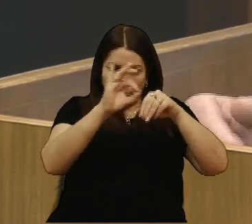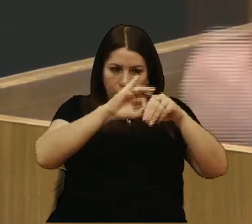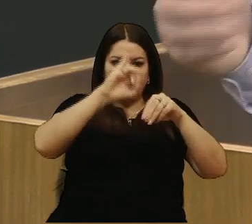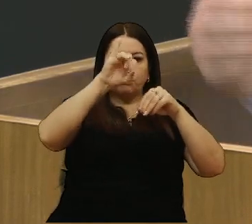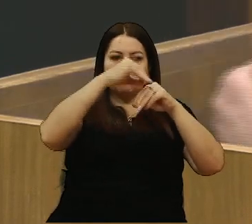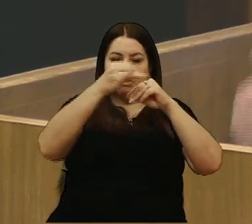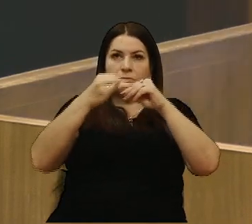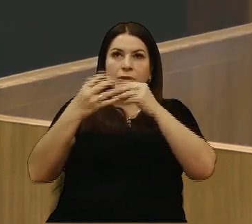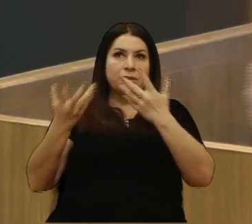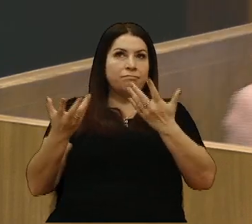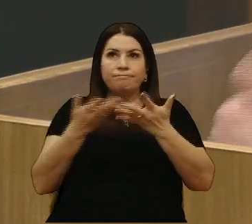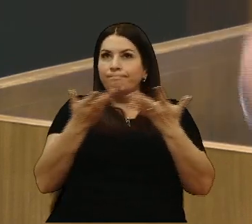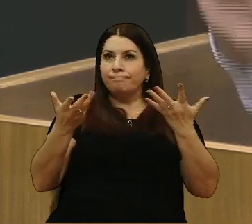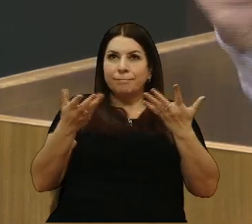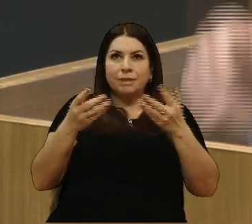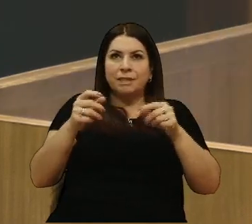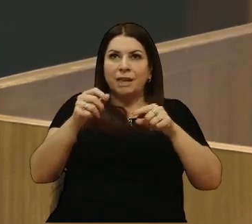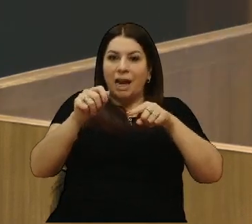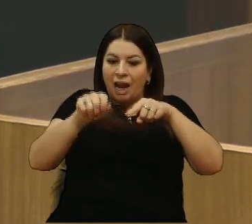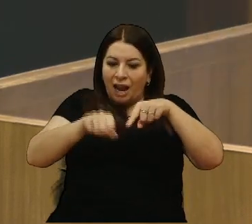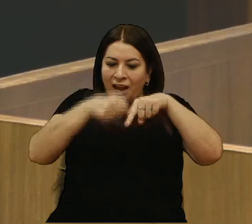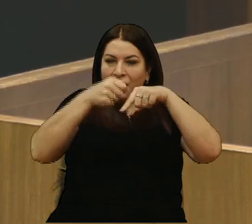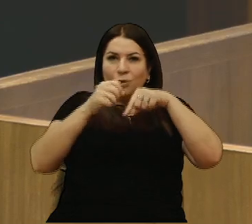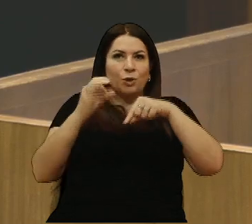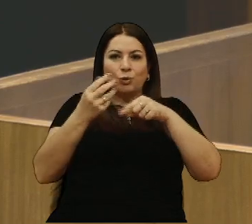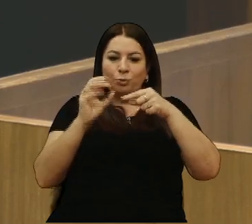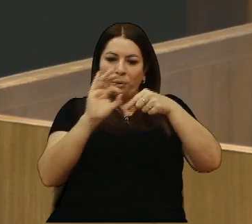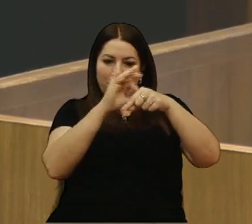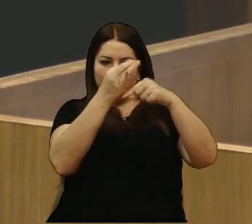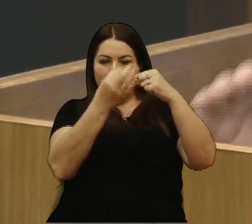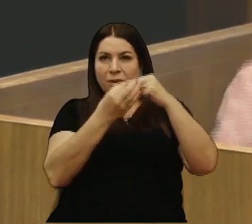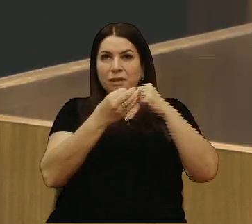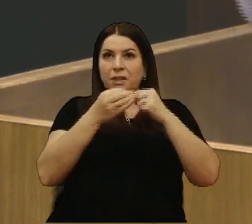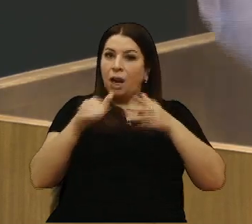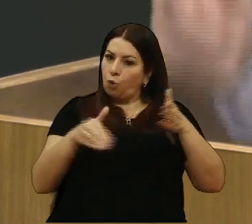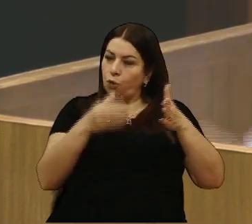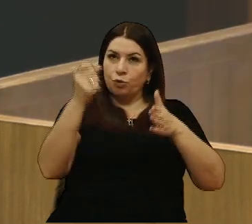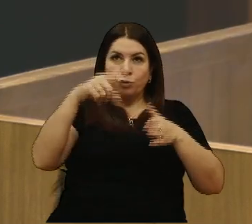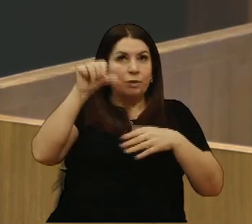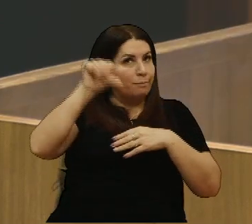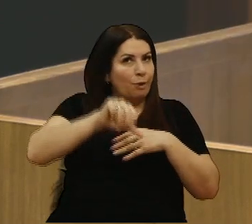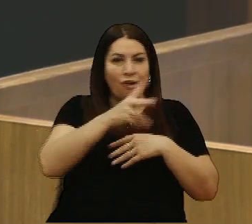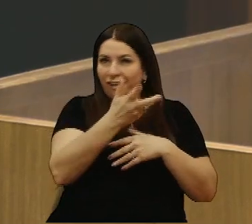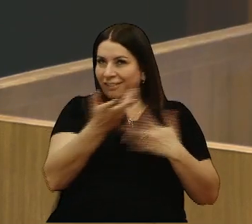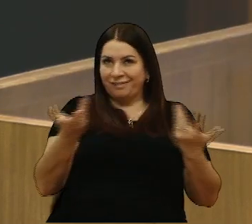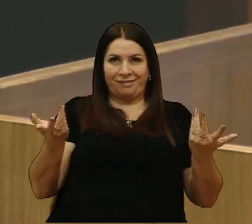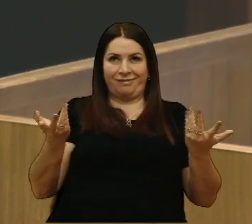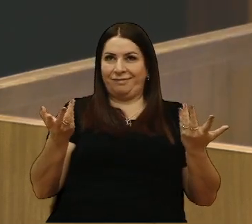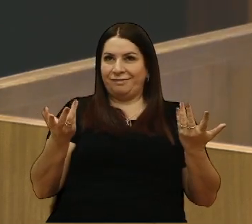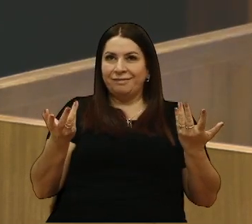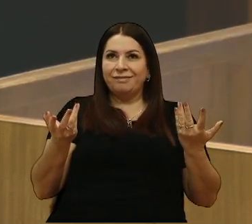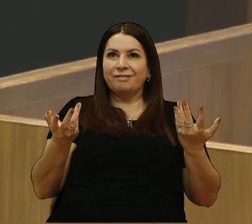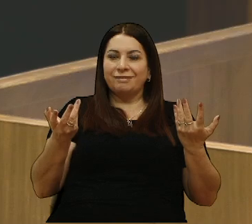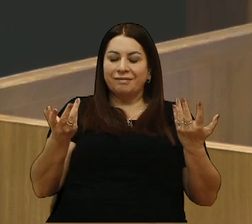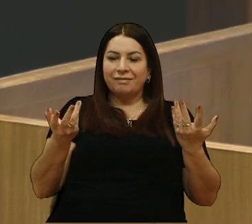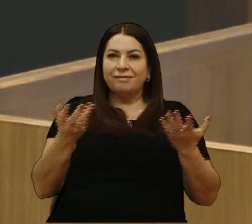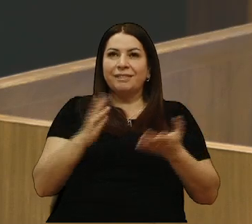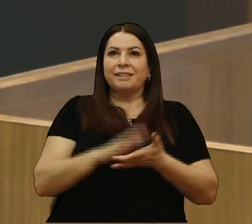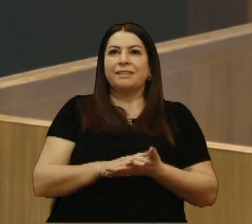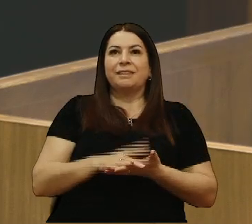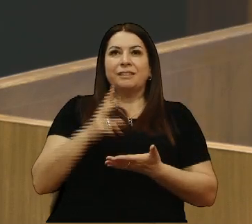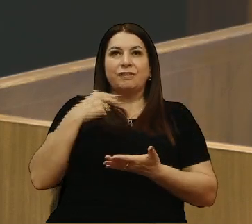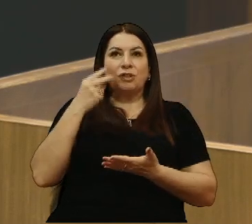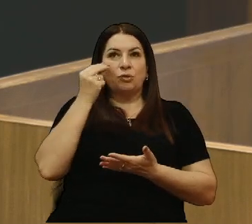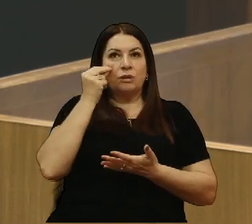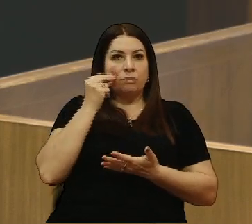Até chegar ao ponto que a calça era tudo um remendo. Bom, a Rota do Sol hoje está um pouco pior. Está um pouco pior, vereador